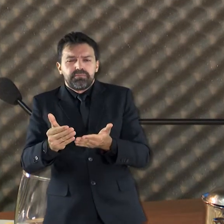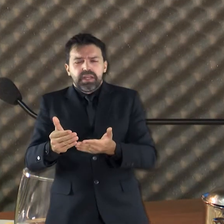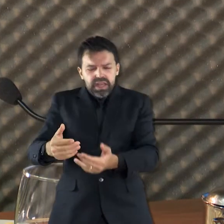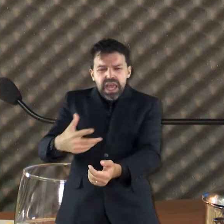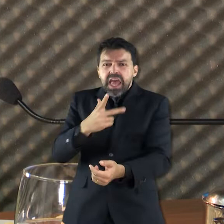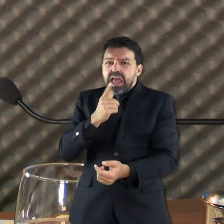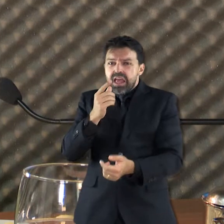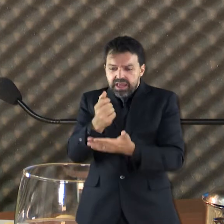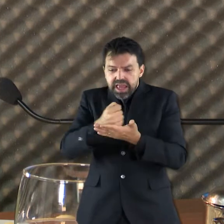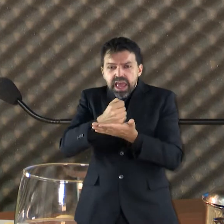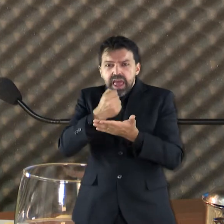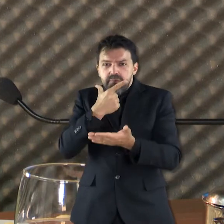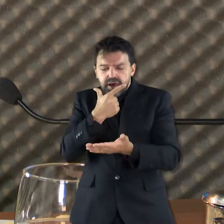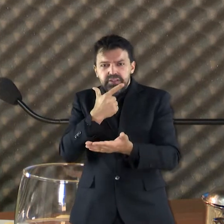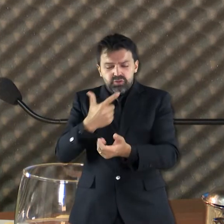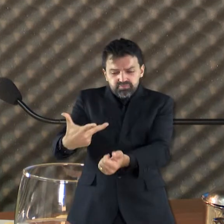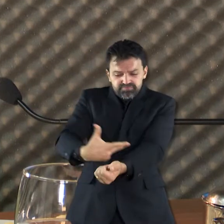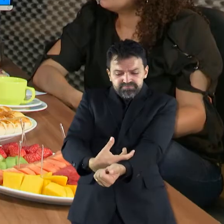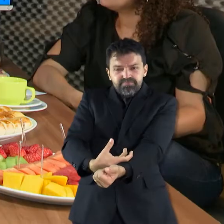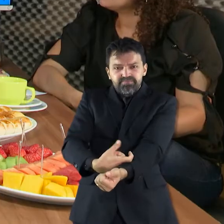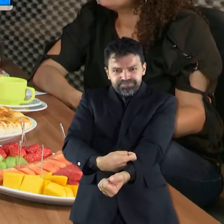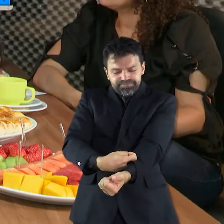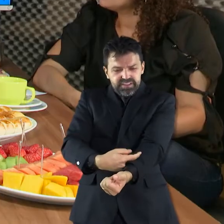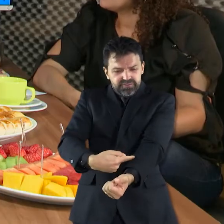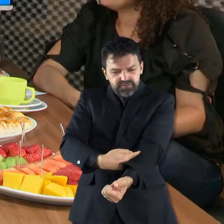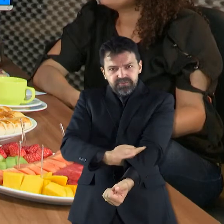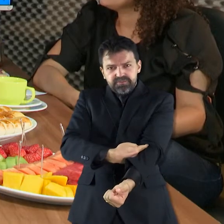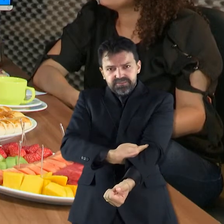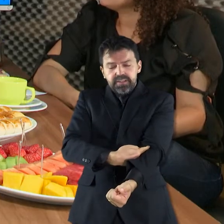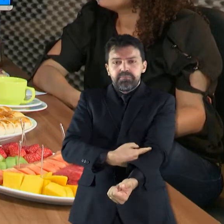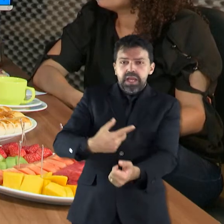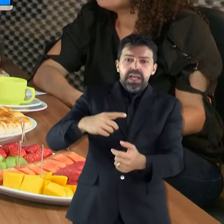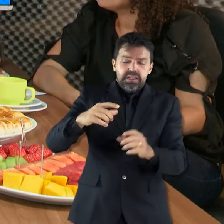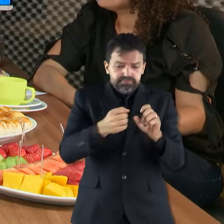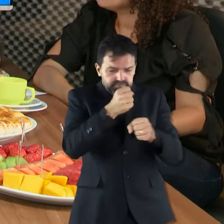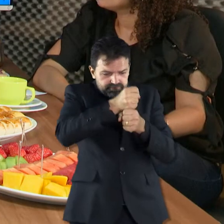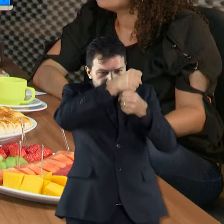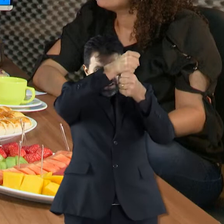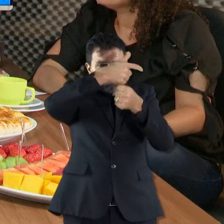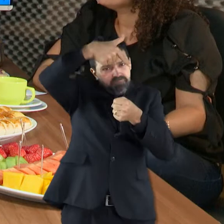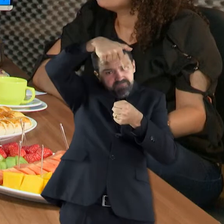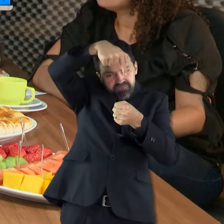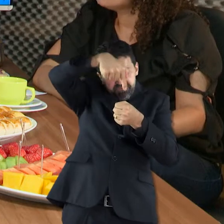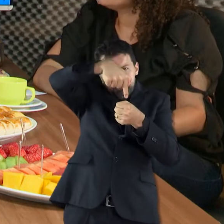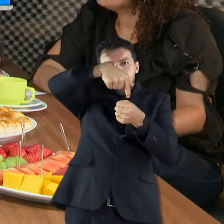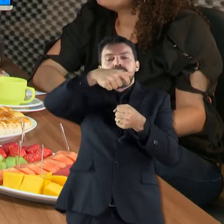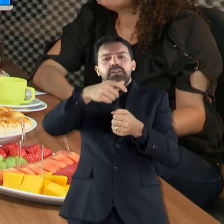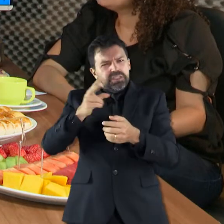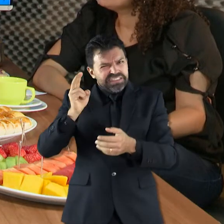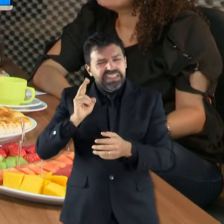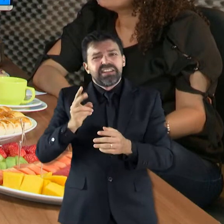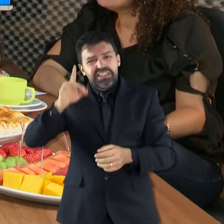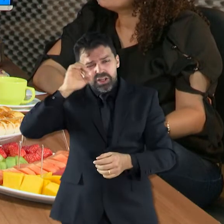coluna. Nossa, é muito sofrimento, viu? Mas vai passando. Vai passando. Se o dia, eu sempre tenho a máxima, cada dia a sua agonia. Cada Se o